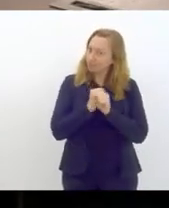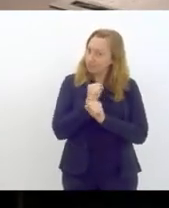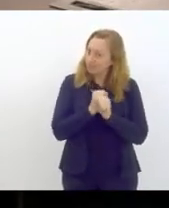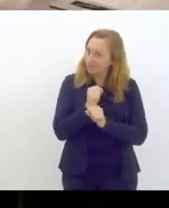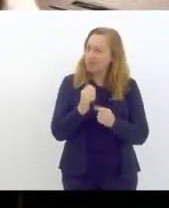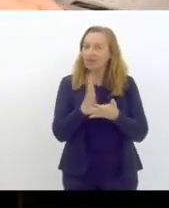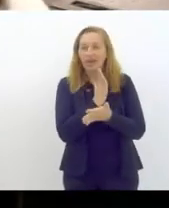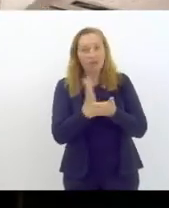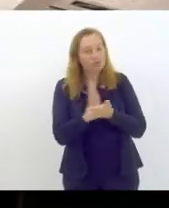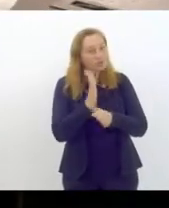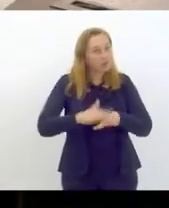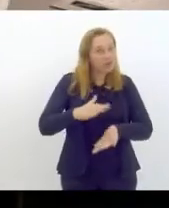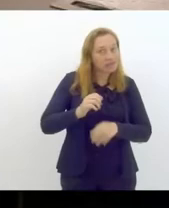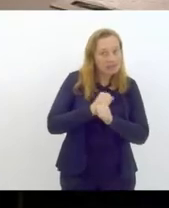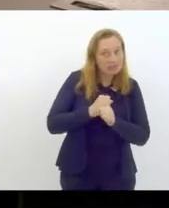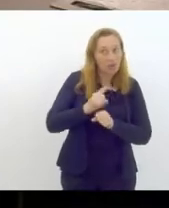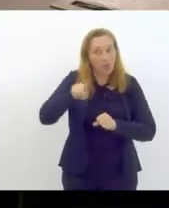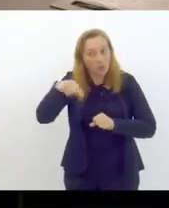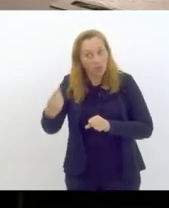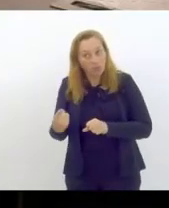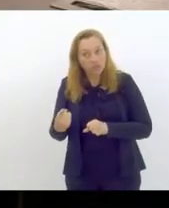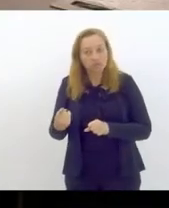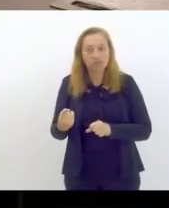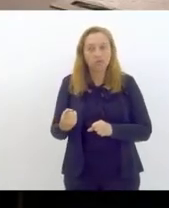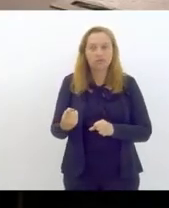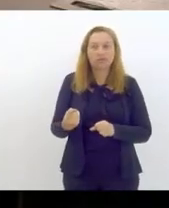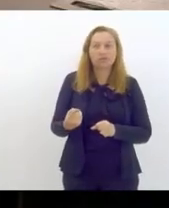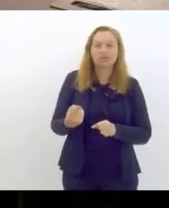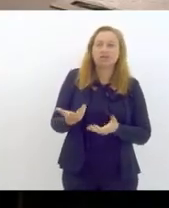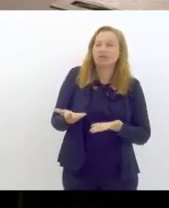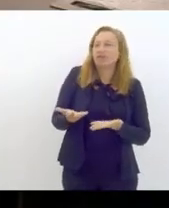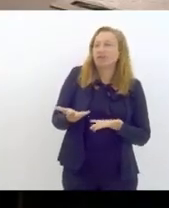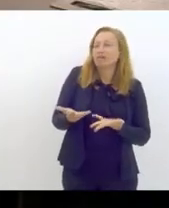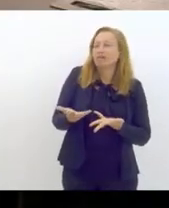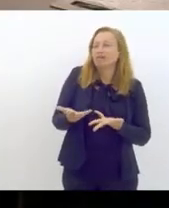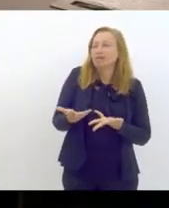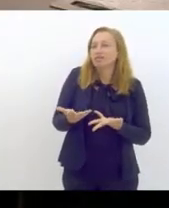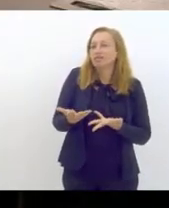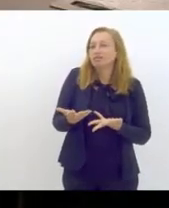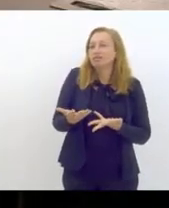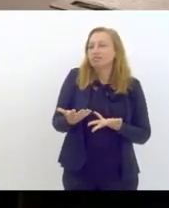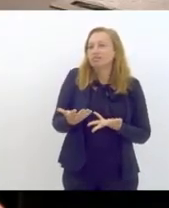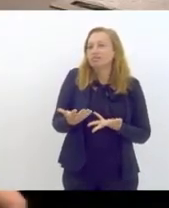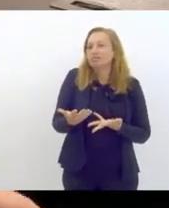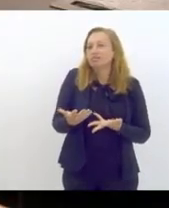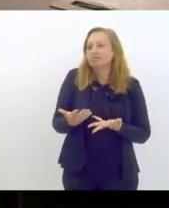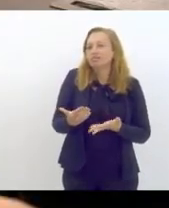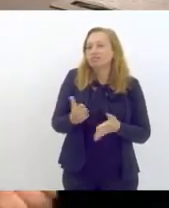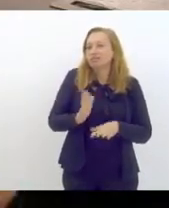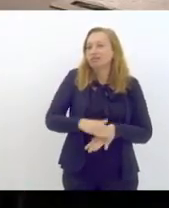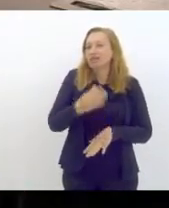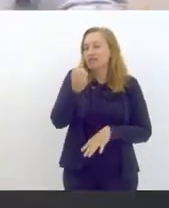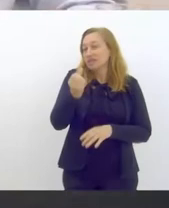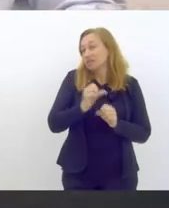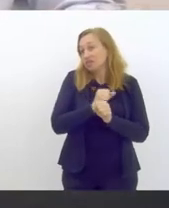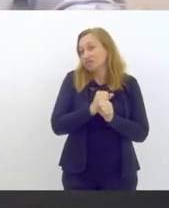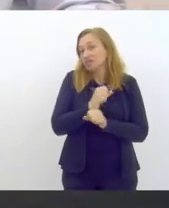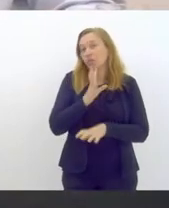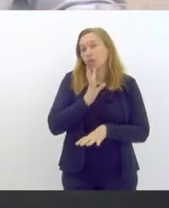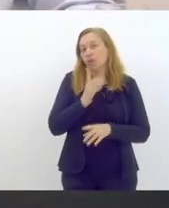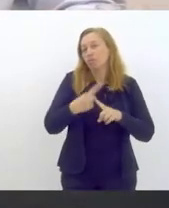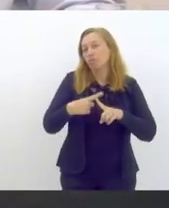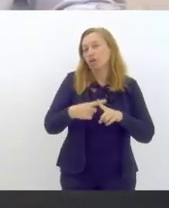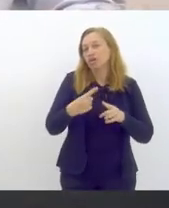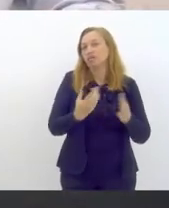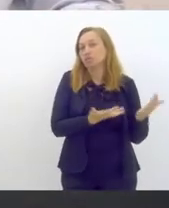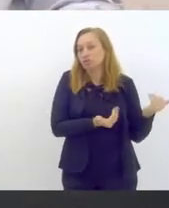alguns muito mais tempo, e outros, pelo menos, aí eu conheço praticamente todos há mais de 6 anos, porque são